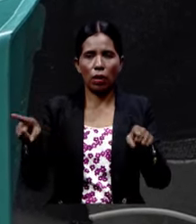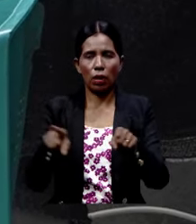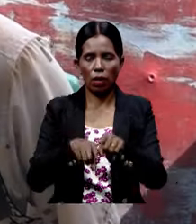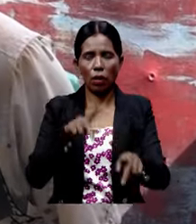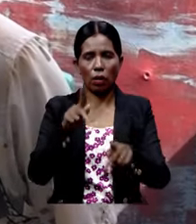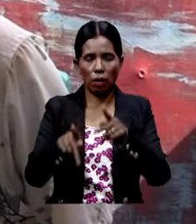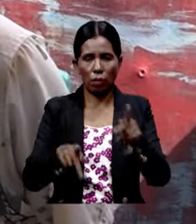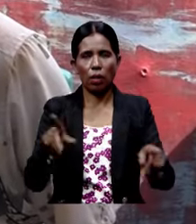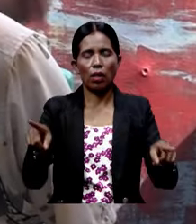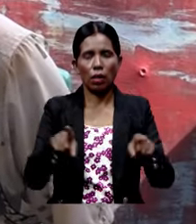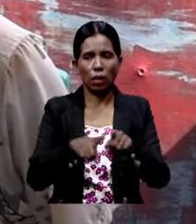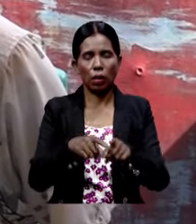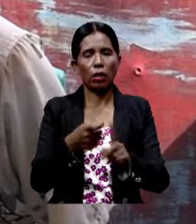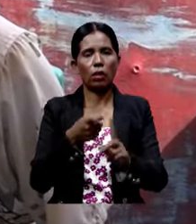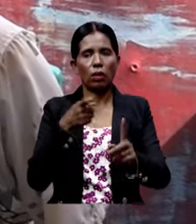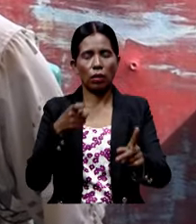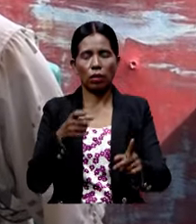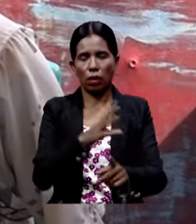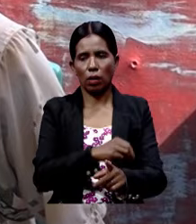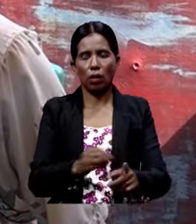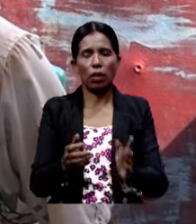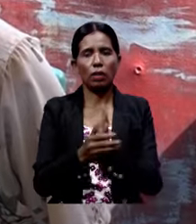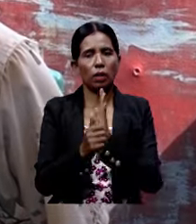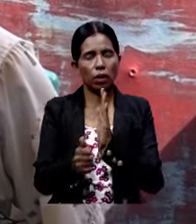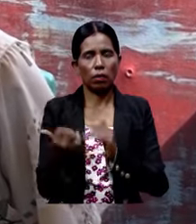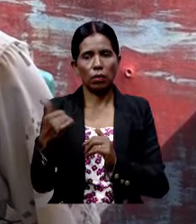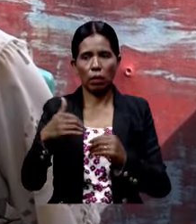ema condição normal, lhe russi habilidade na Bemaxira Reta.